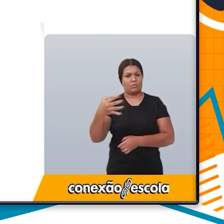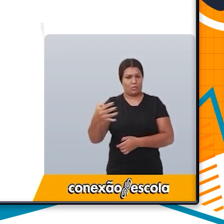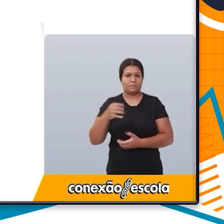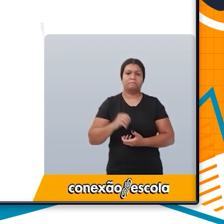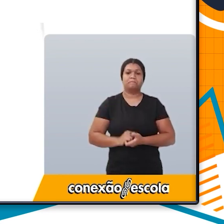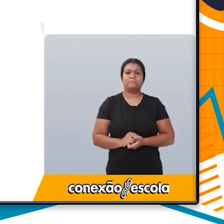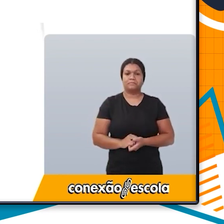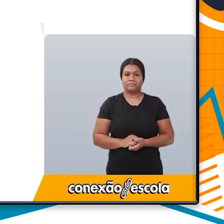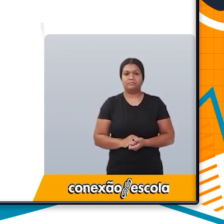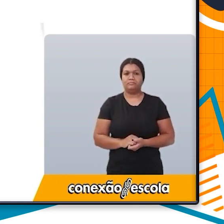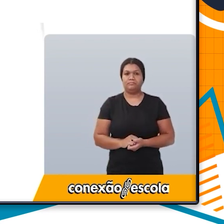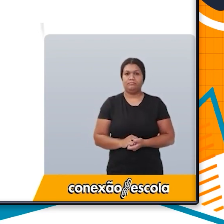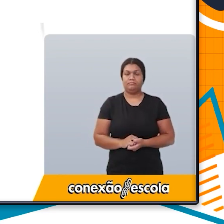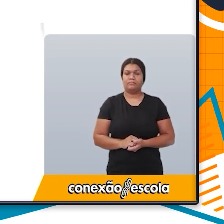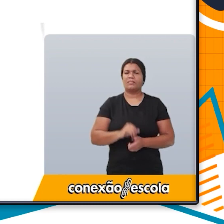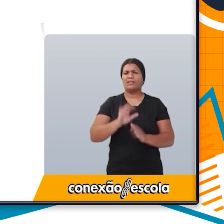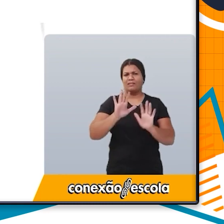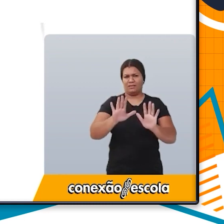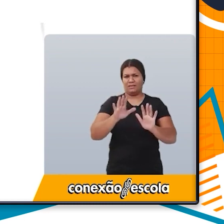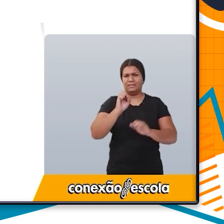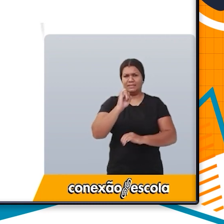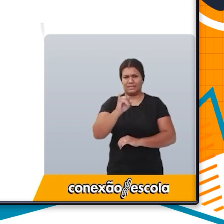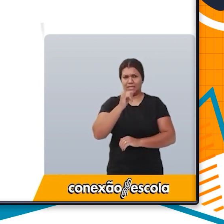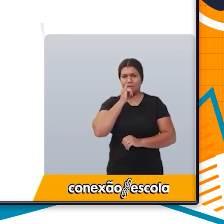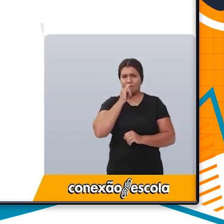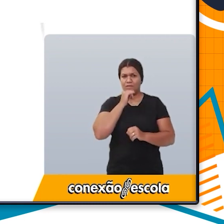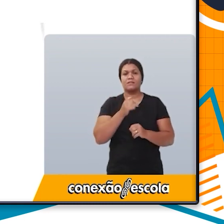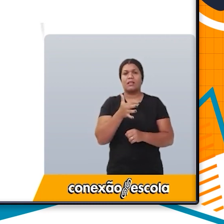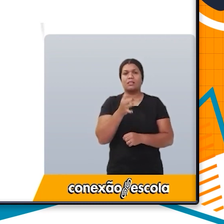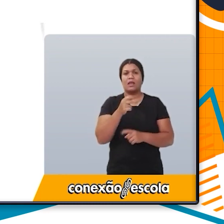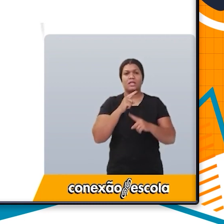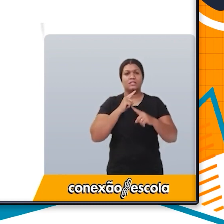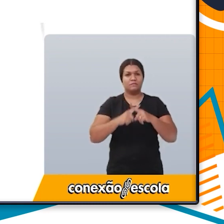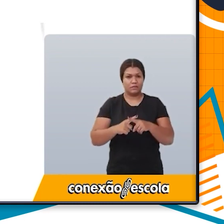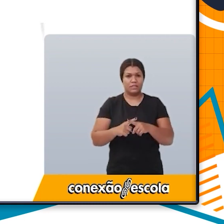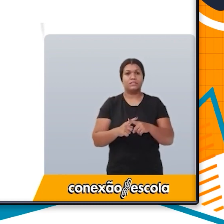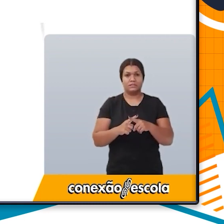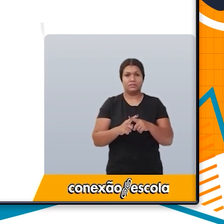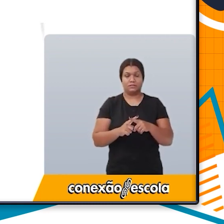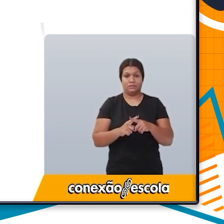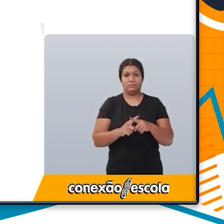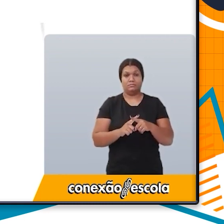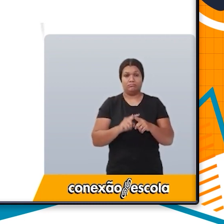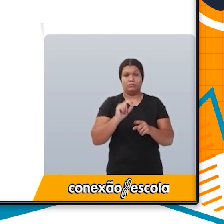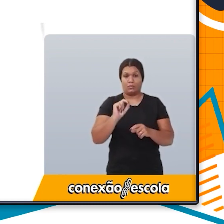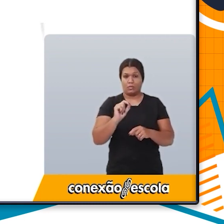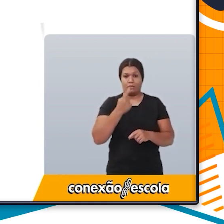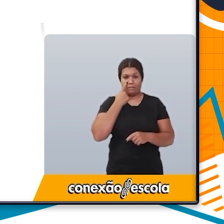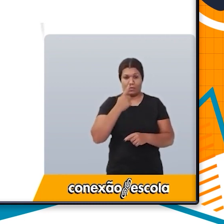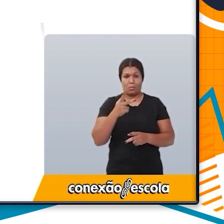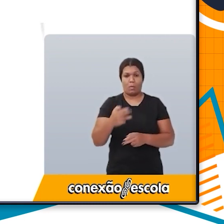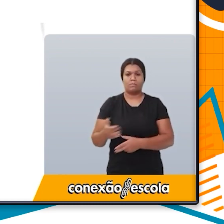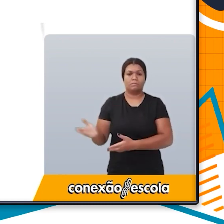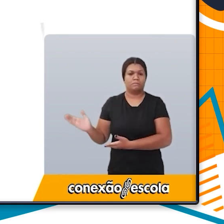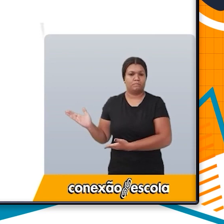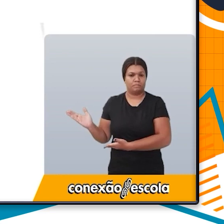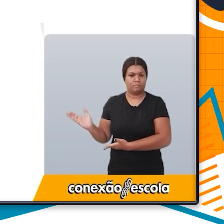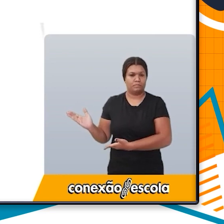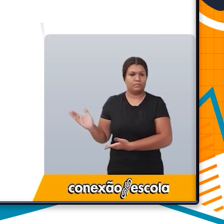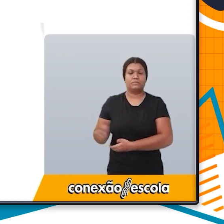0,444. Se eu multiplicar por 10, vou ficar com 10x igual a